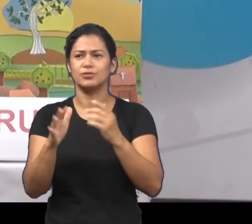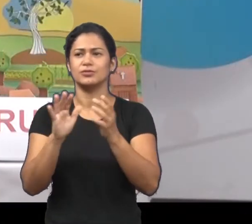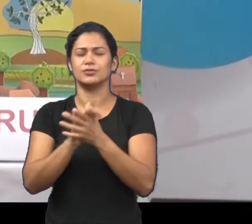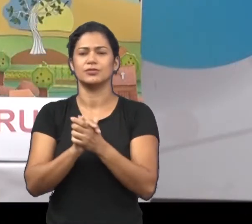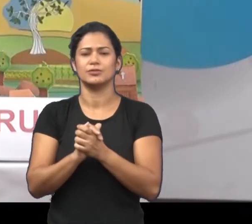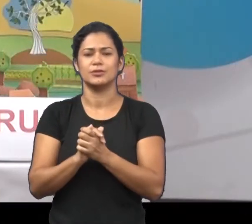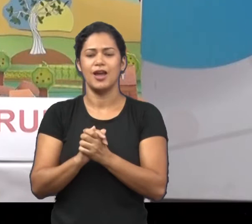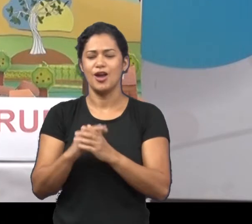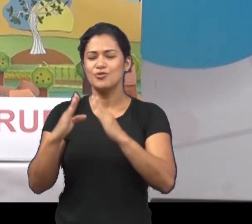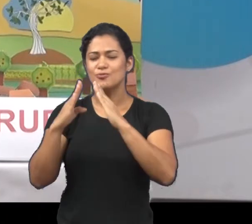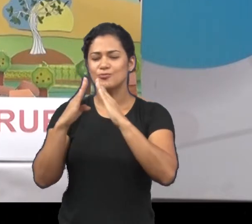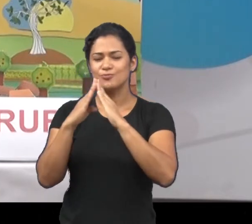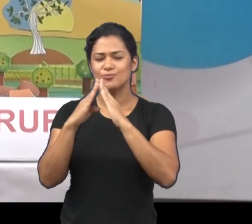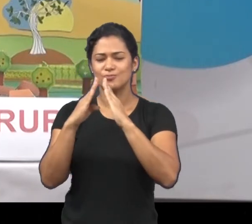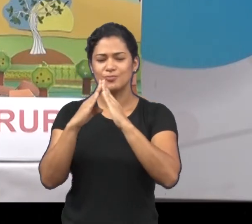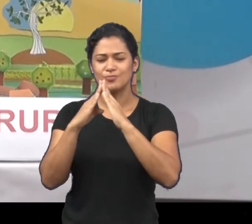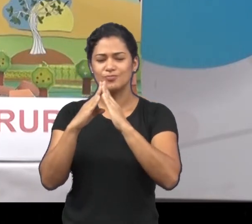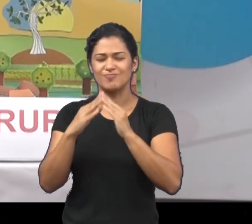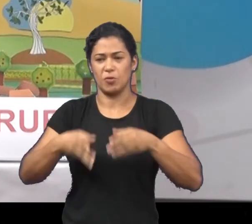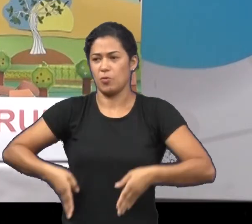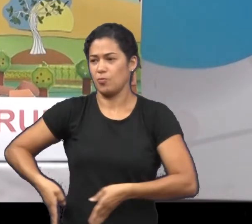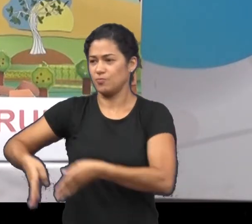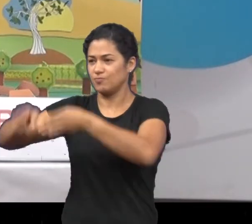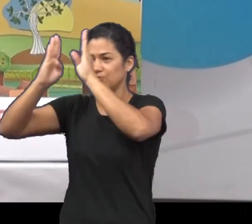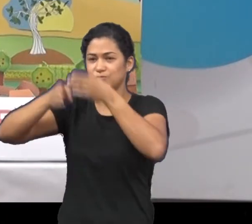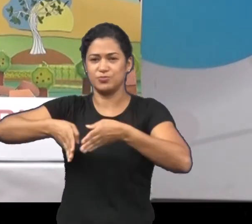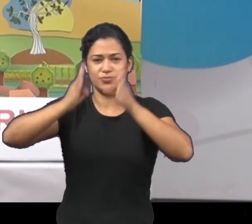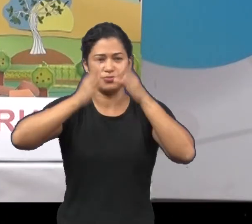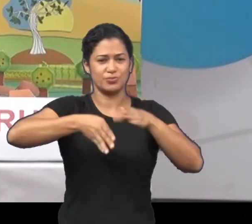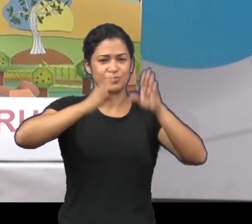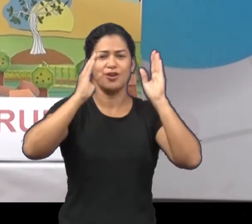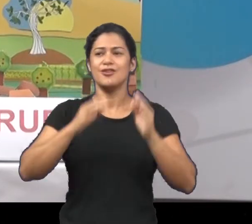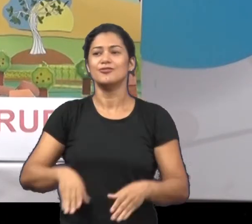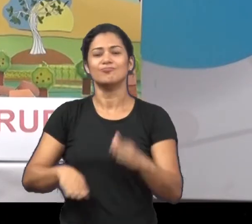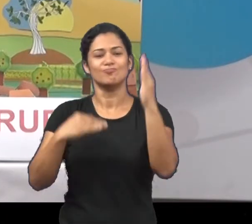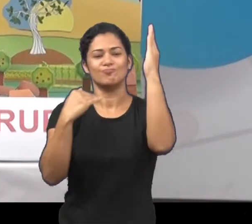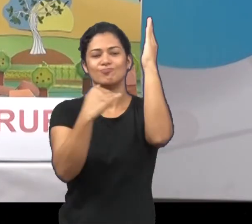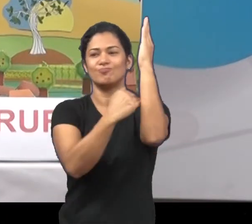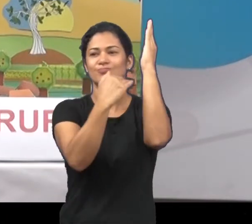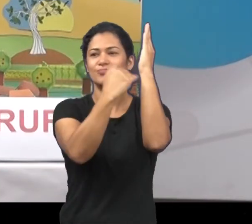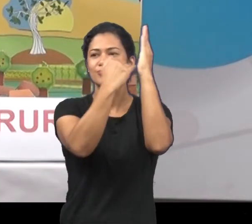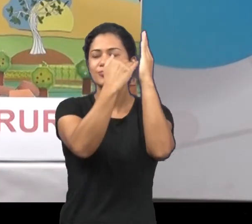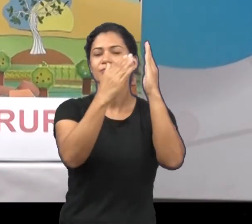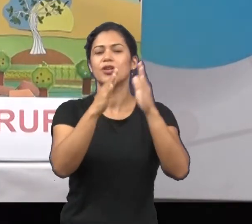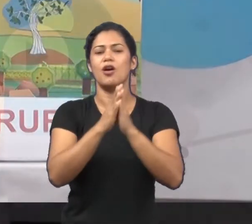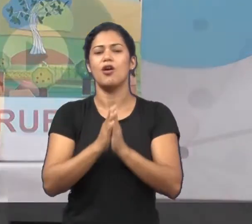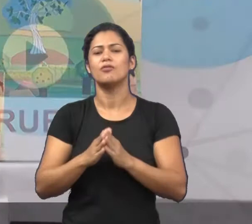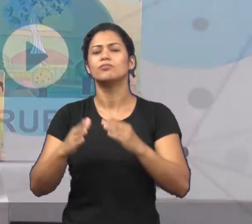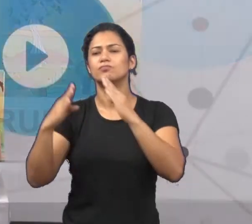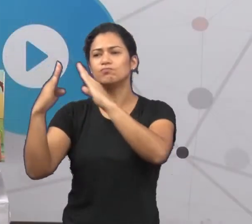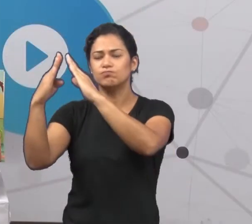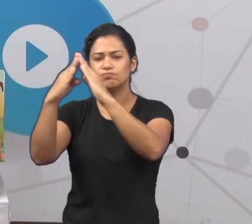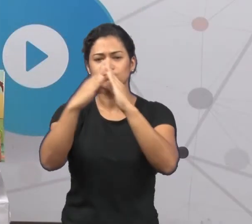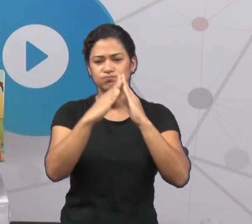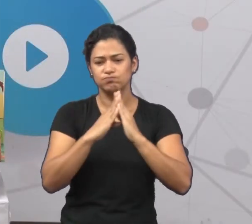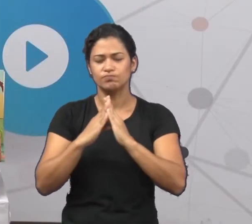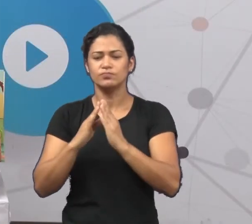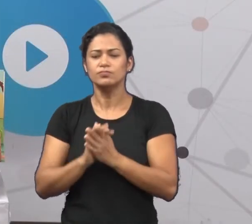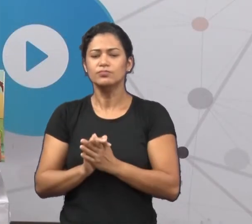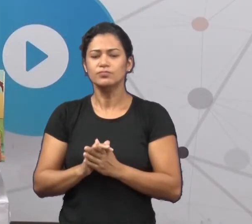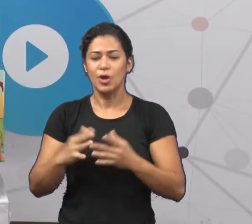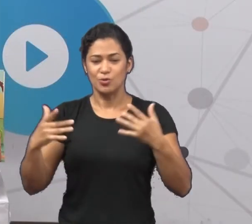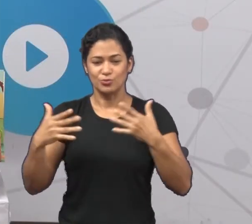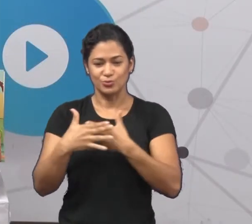as moradias. Então, tem prédios, apartamentos, condomínios. Lembrando que no